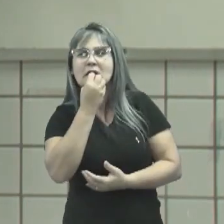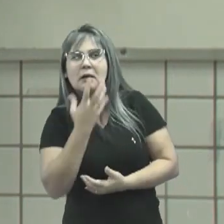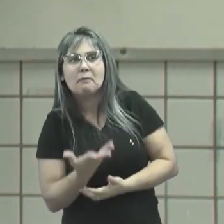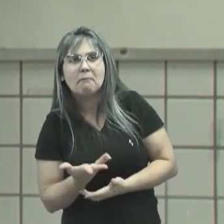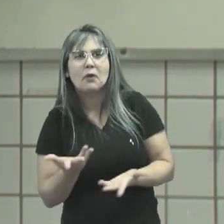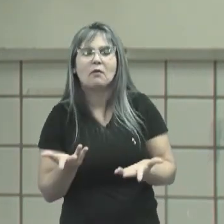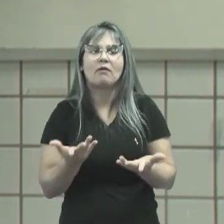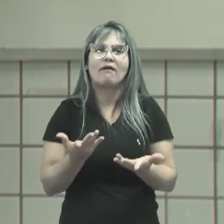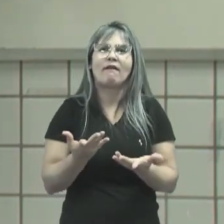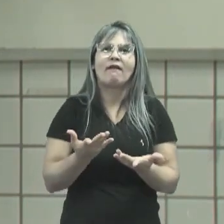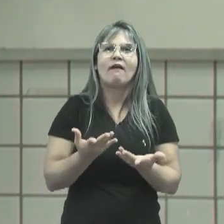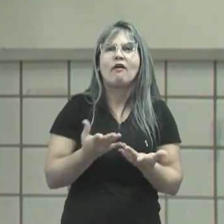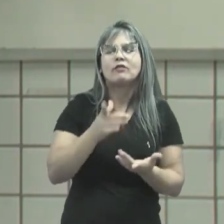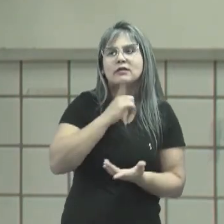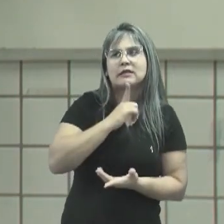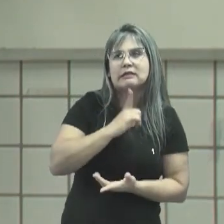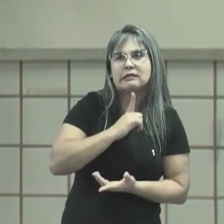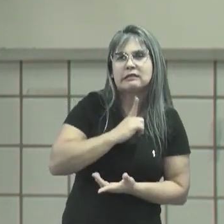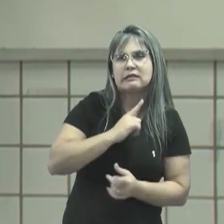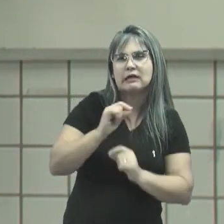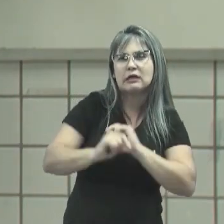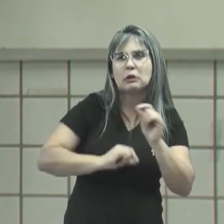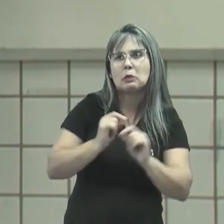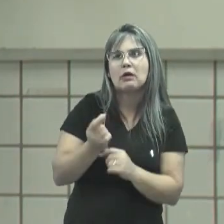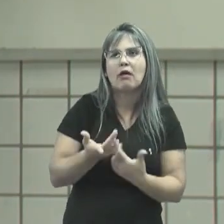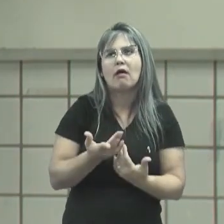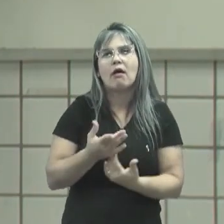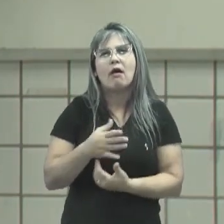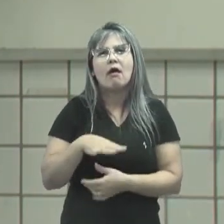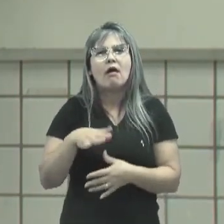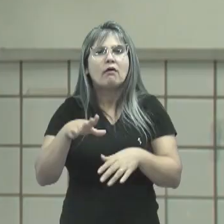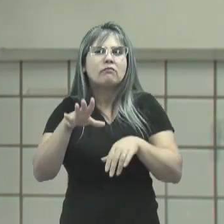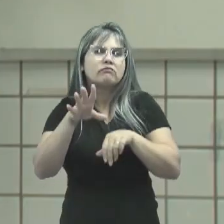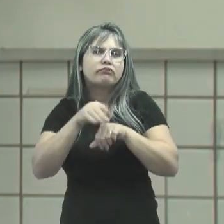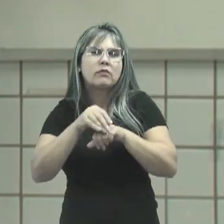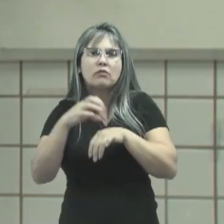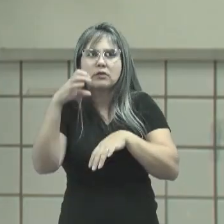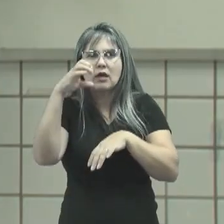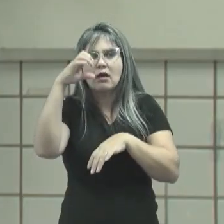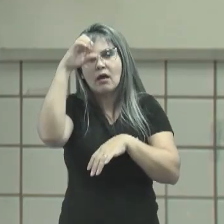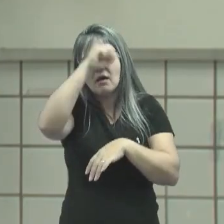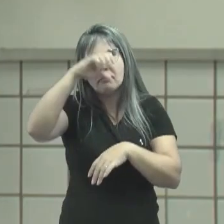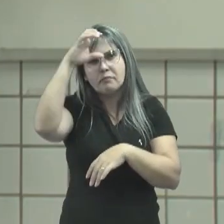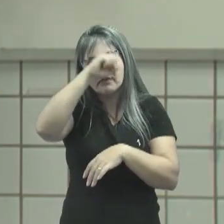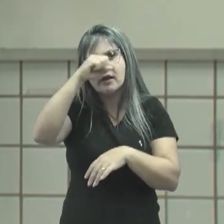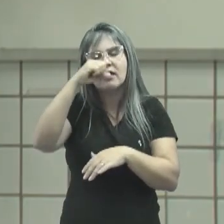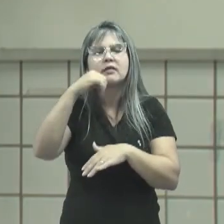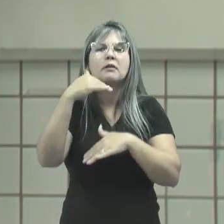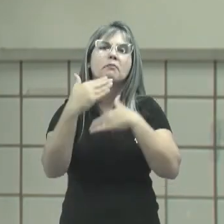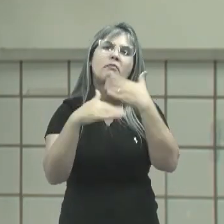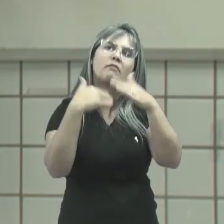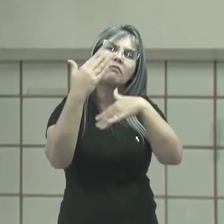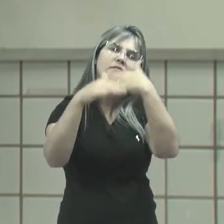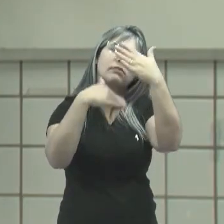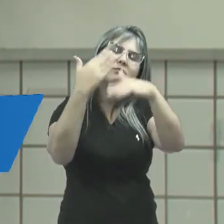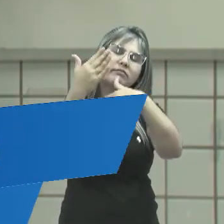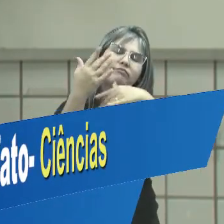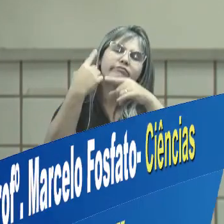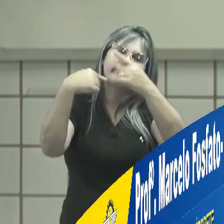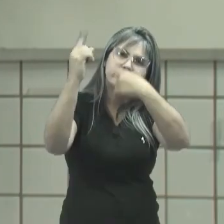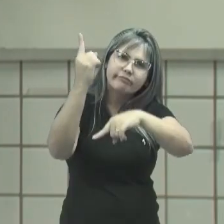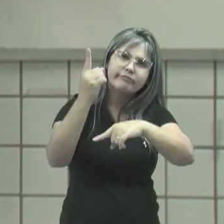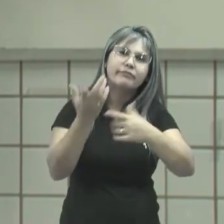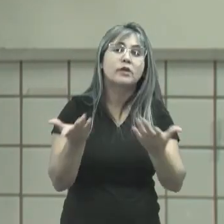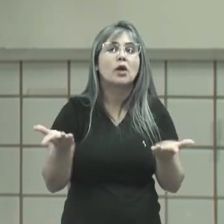com que você fique bem à vontade. Eu trouxe para vocês um pensamento da Cecília Meirelles, né? Uma grande poetisa